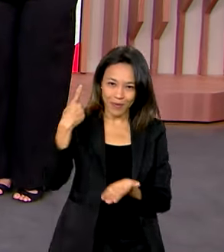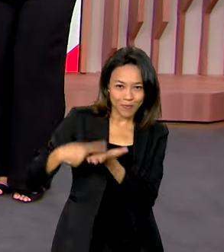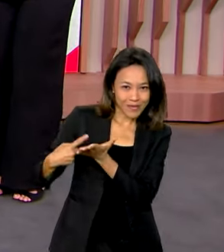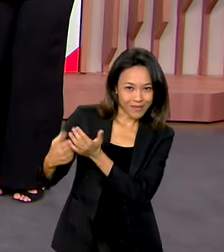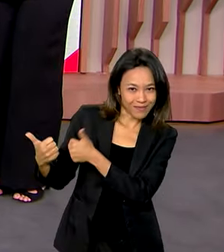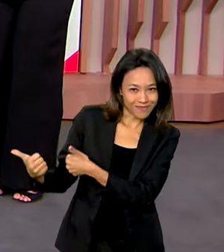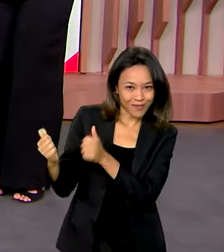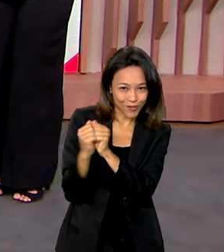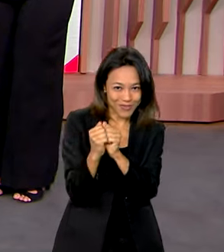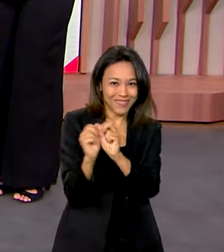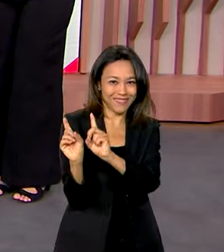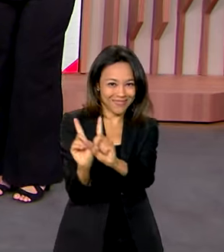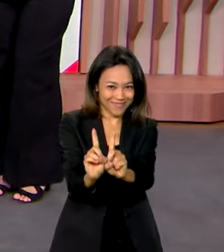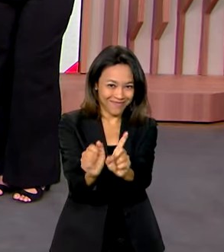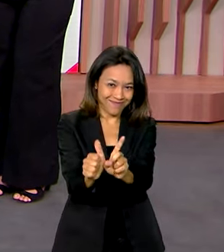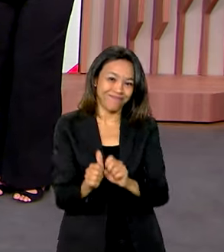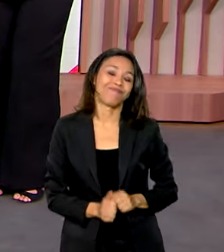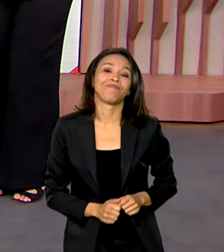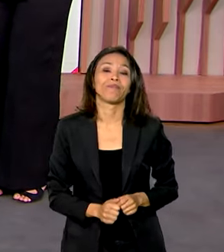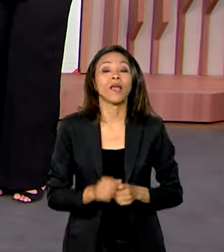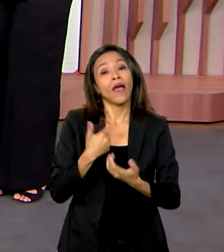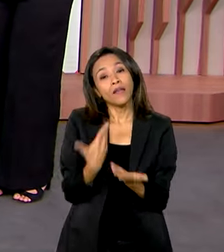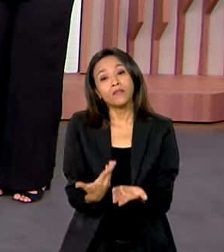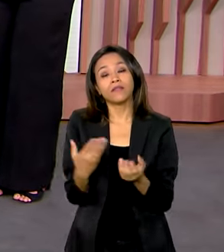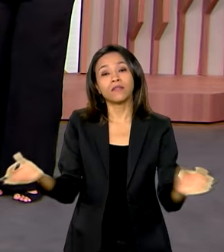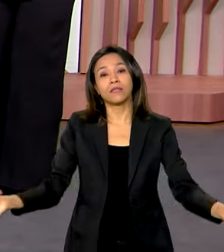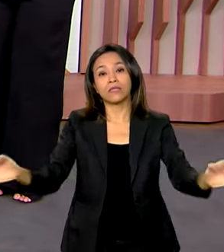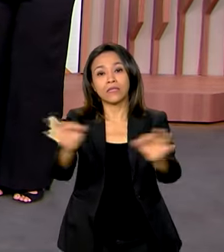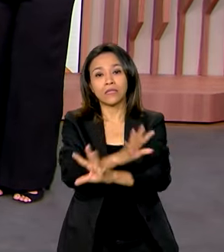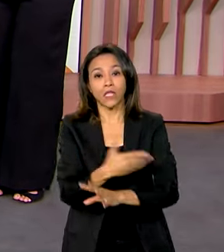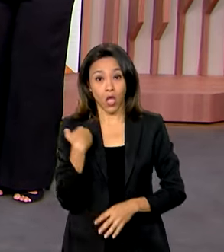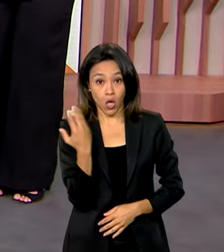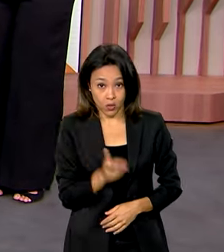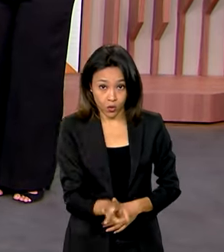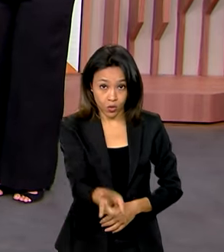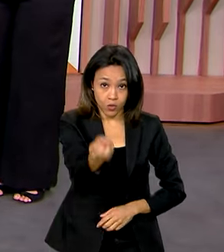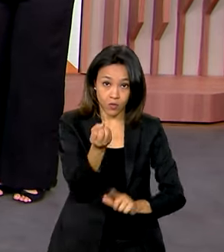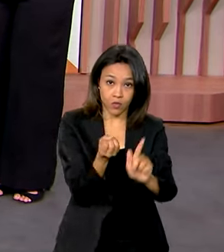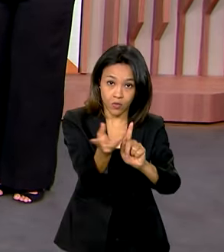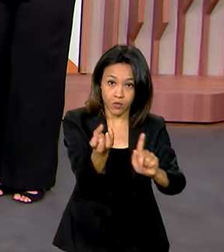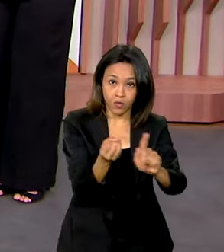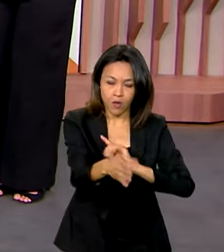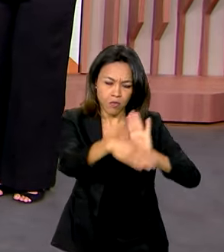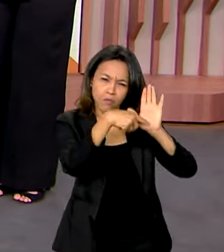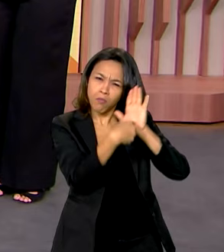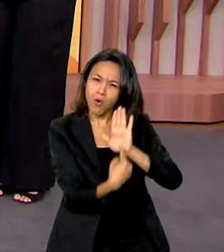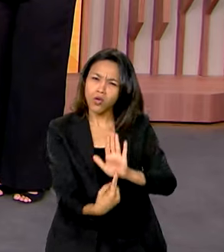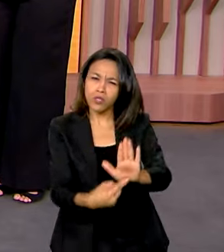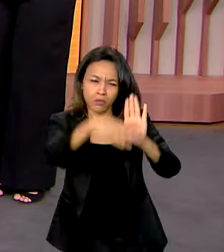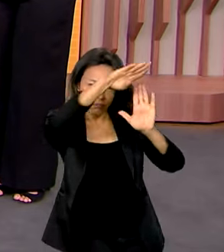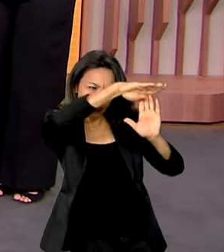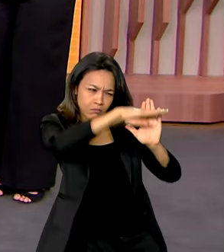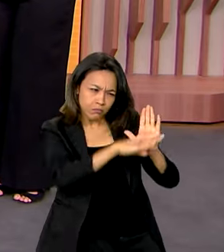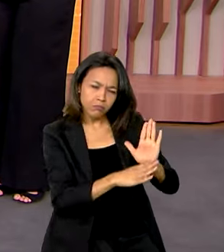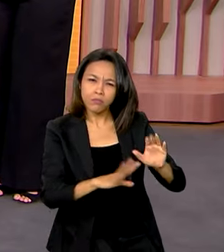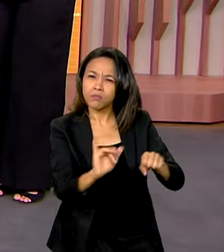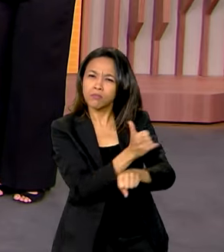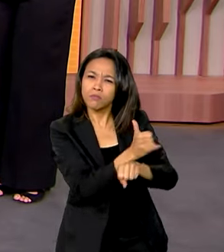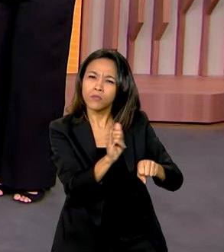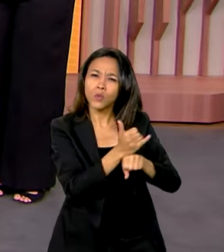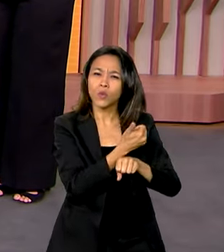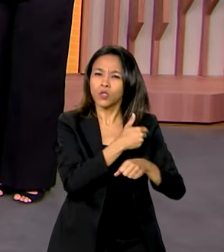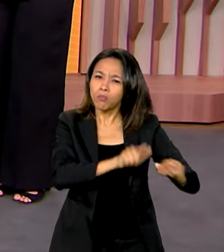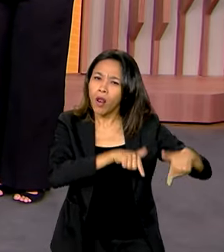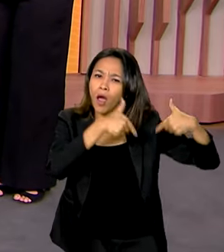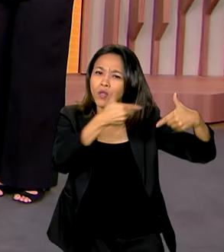juntas. É isso, Brasil em Dia fica por aqui. Mas o Canal GOV segue com a programação, mostrando todas as ações do governo federal, com